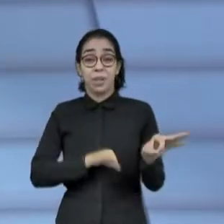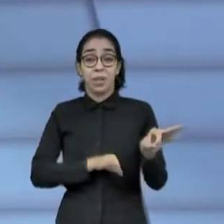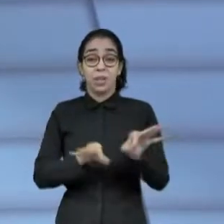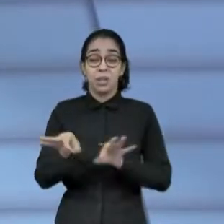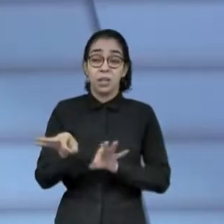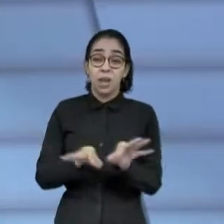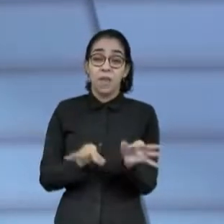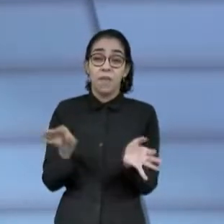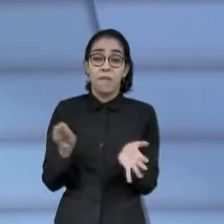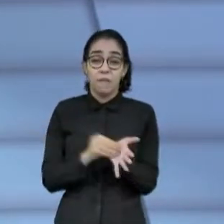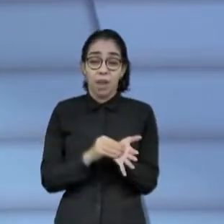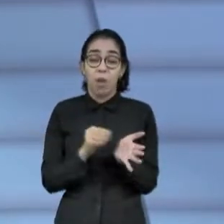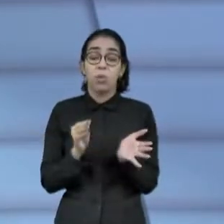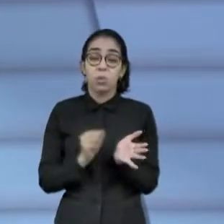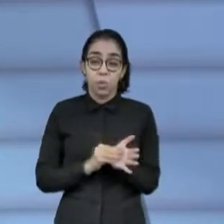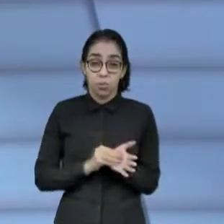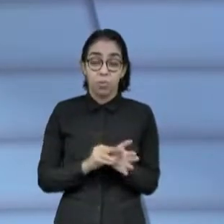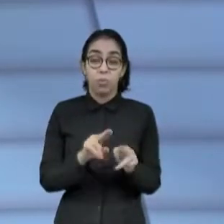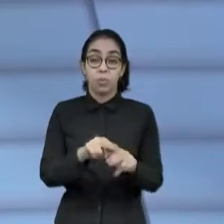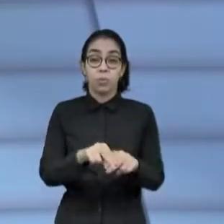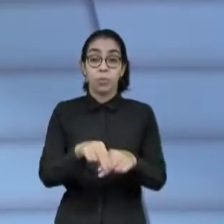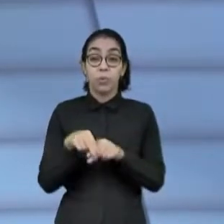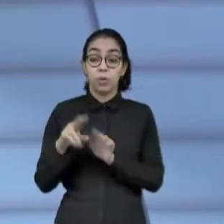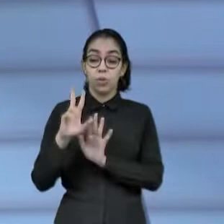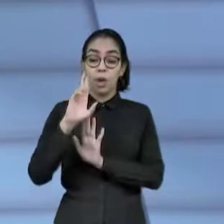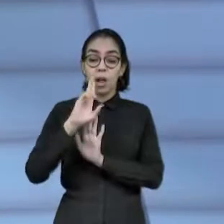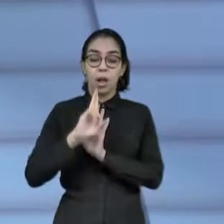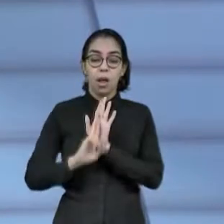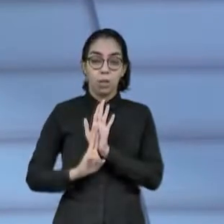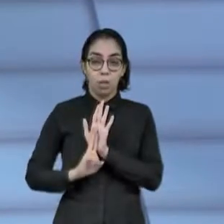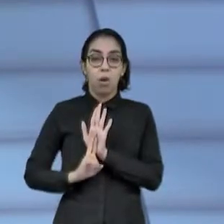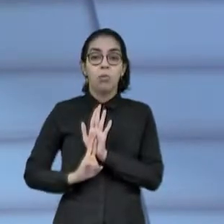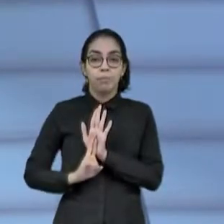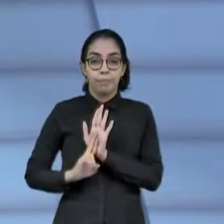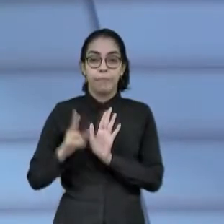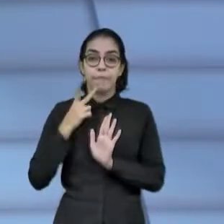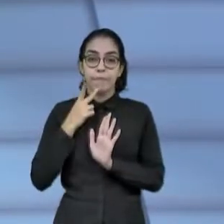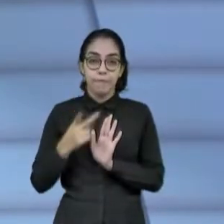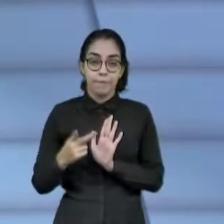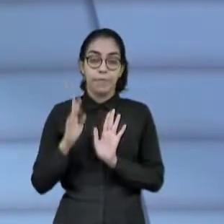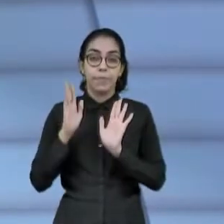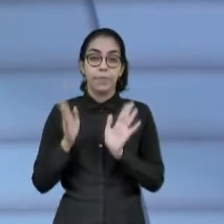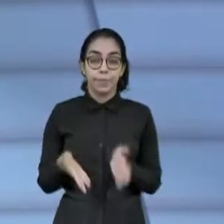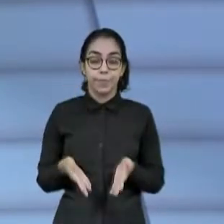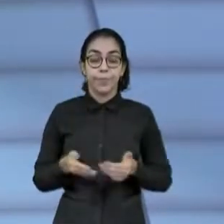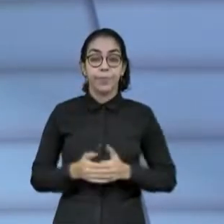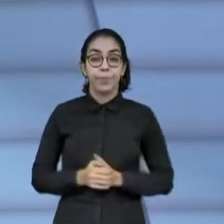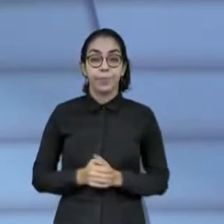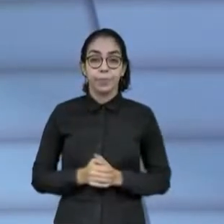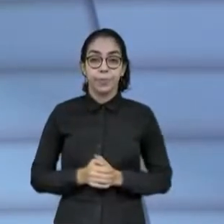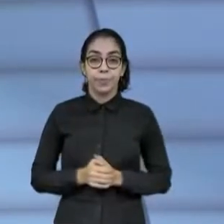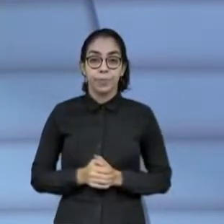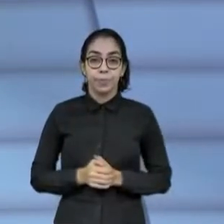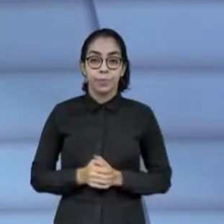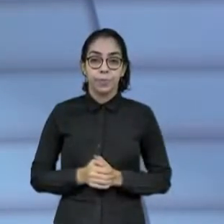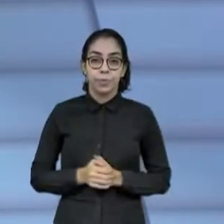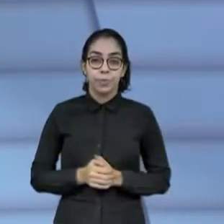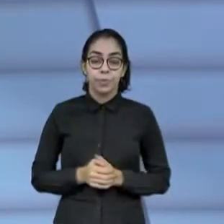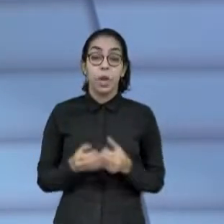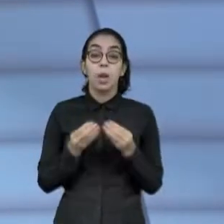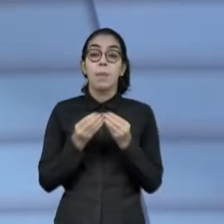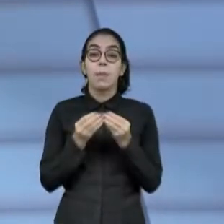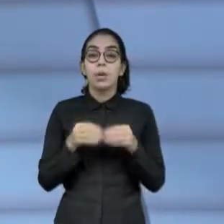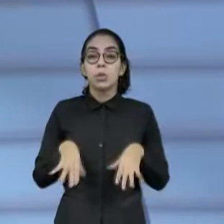pontos fortes do relatório, como uma grande violação. E isso trouxe consequências para vários